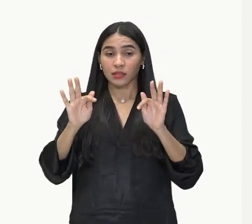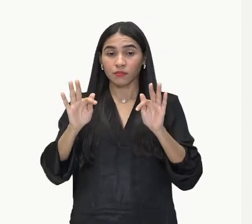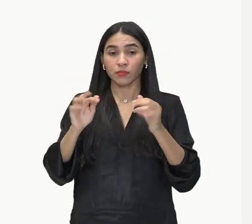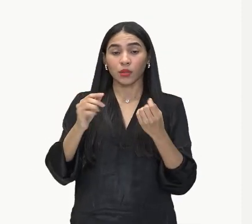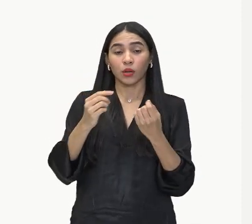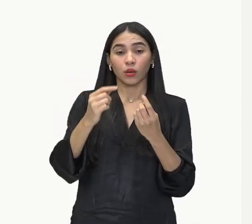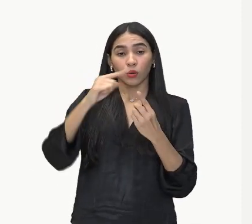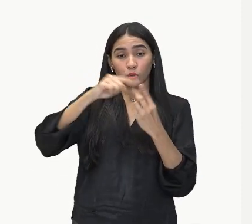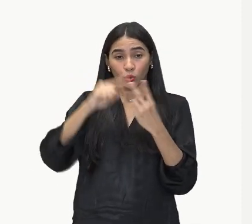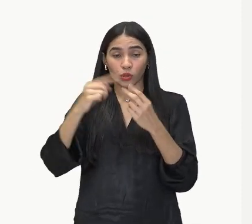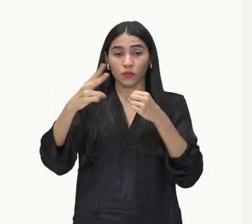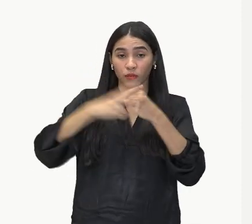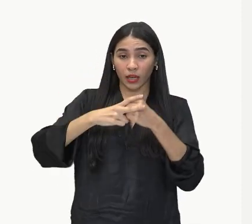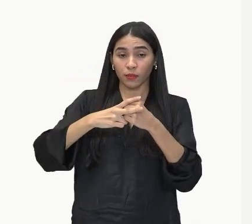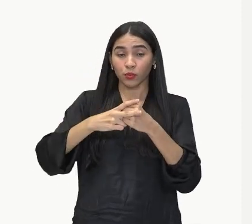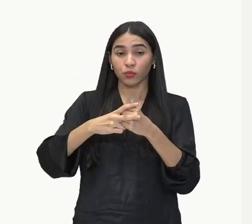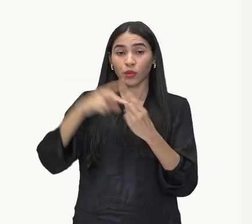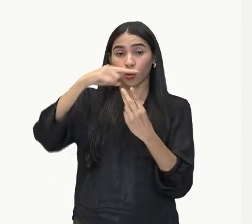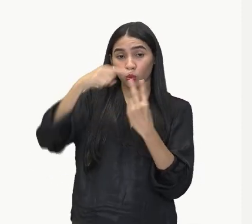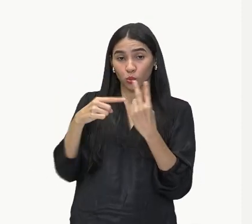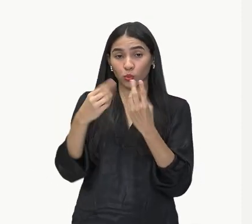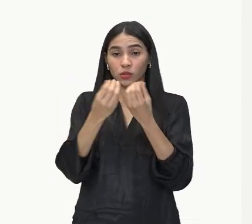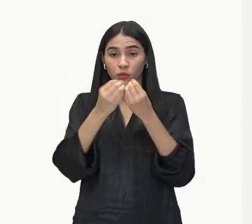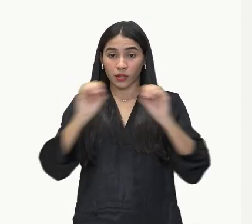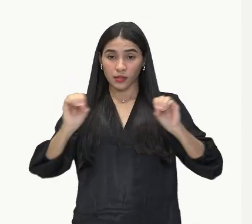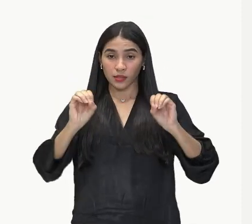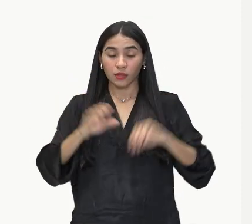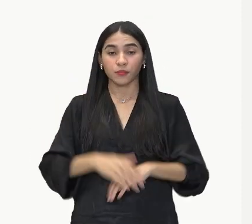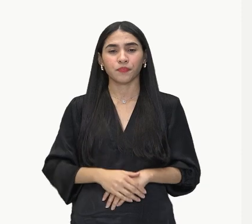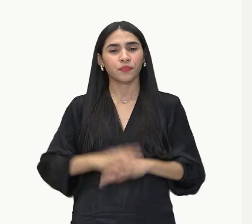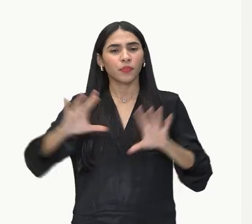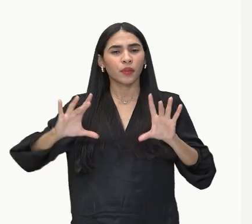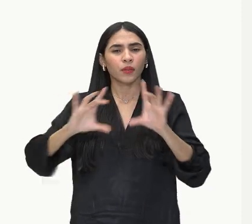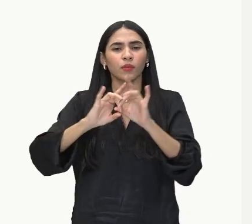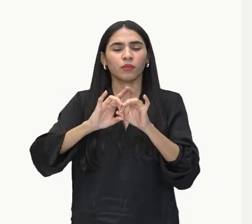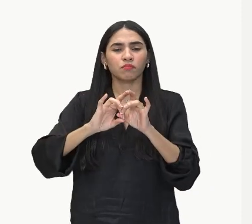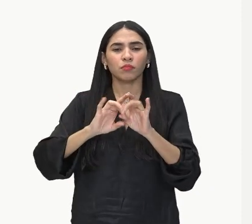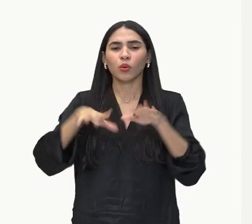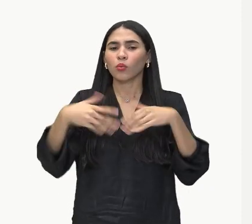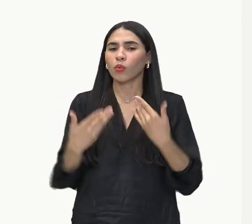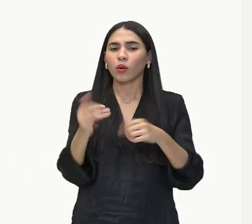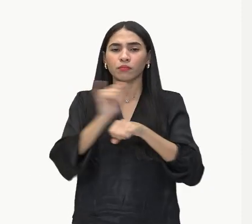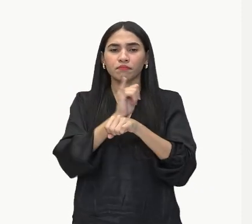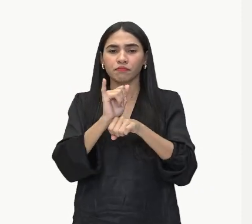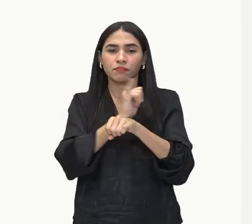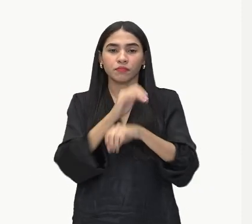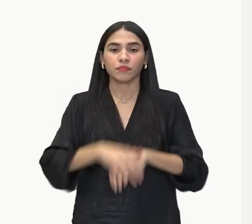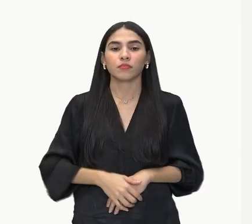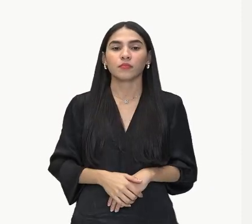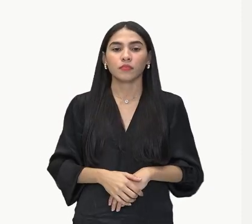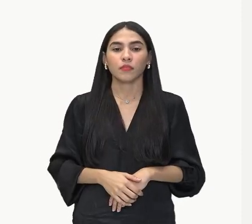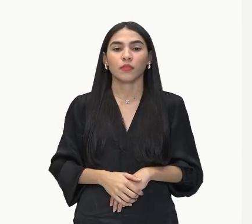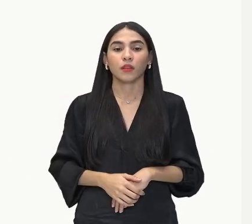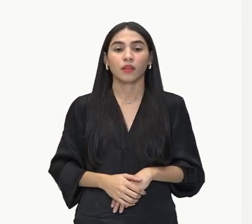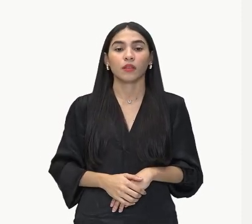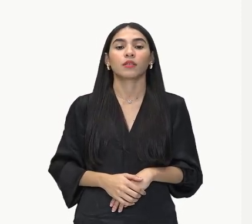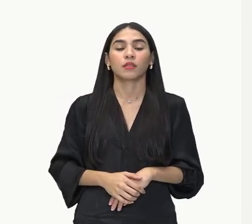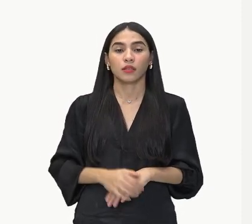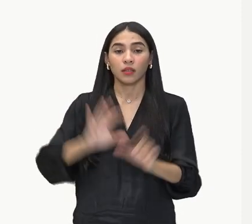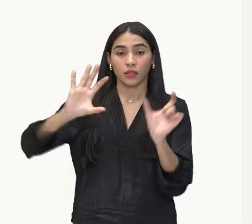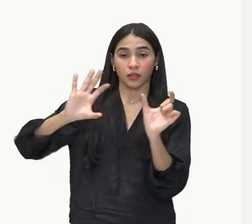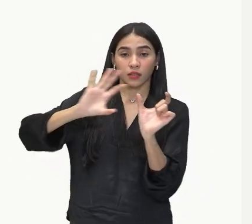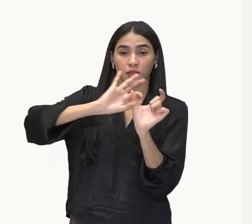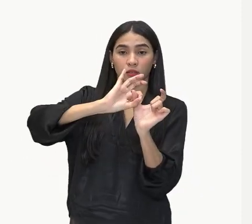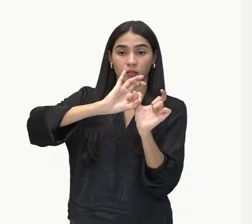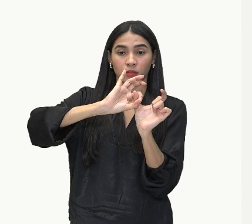essas orações, elas foram conectadas. Conectadas por meio de que elemento? Por meio da